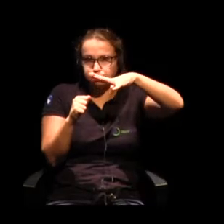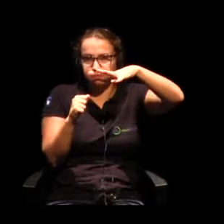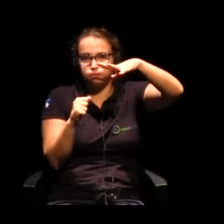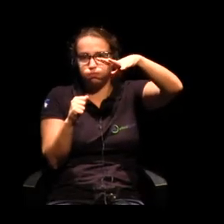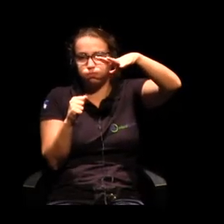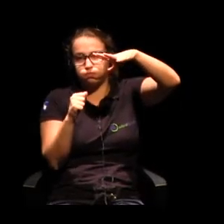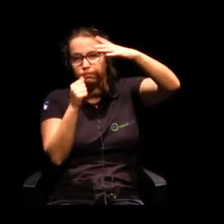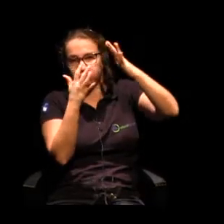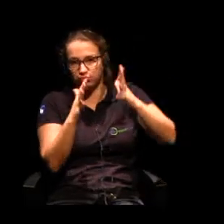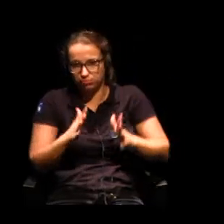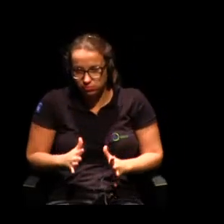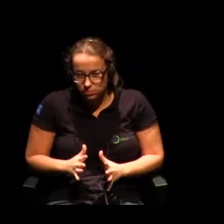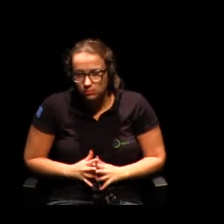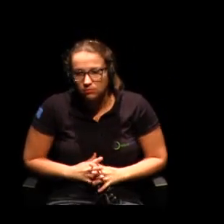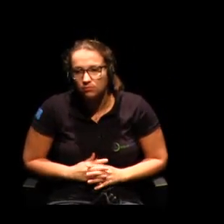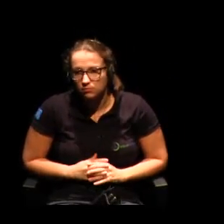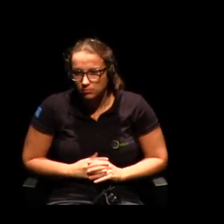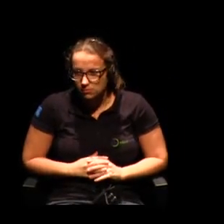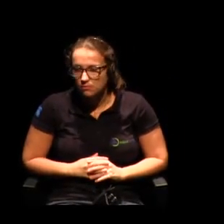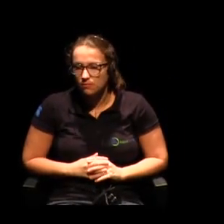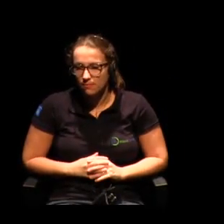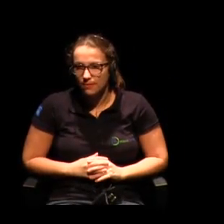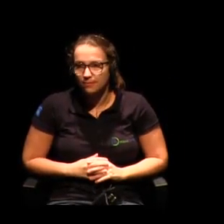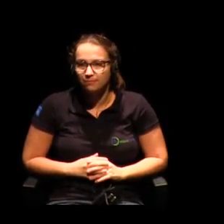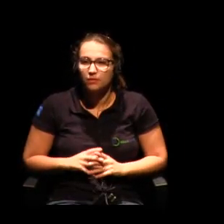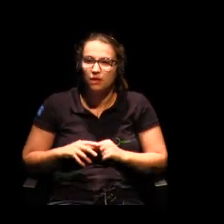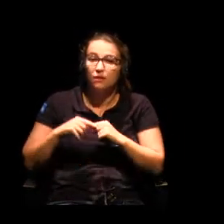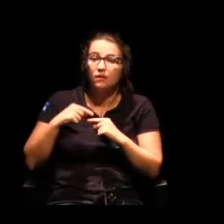foi inundada pelo Sandy,